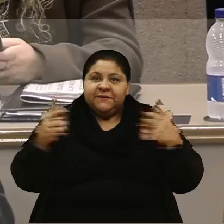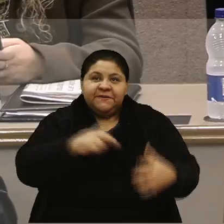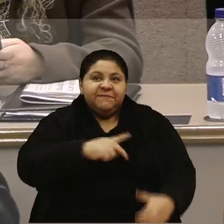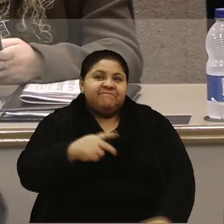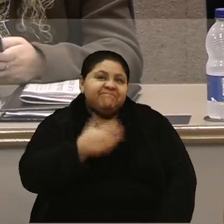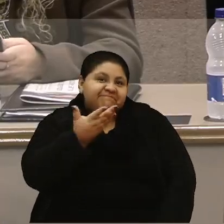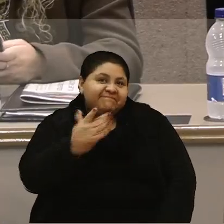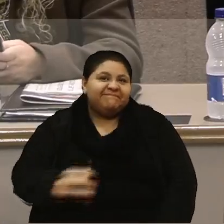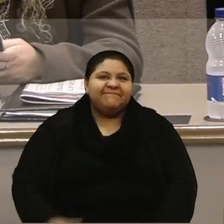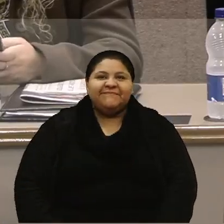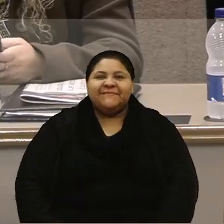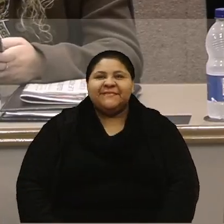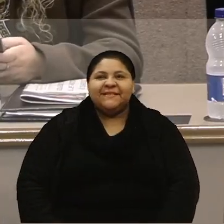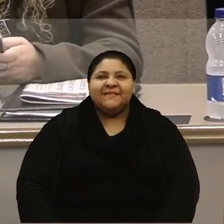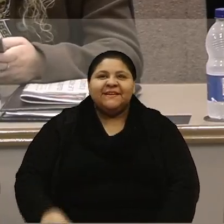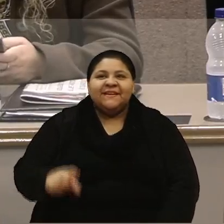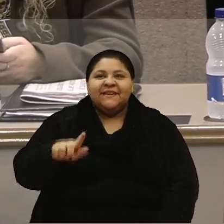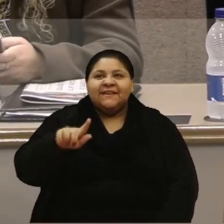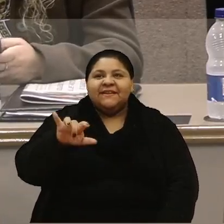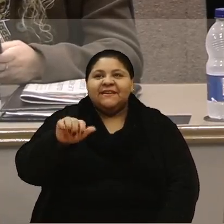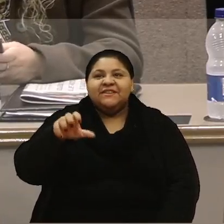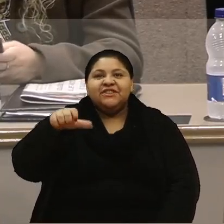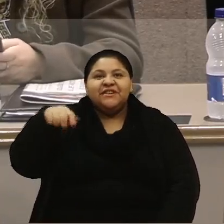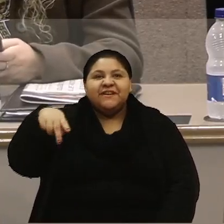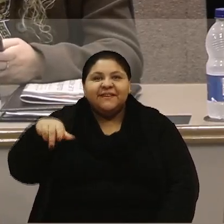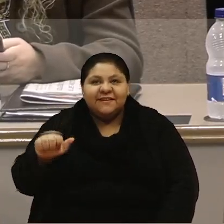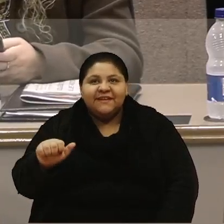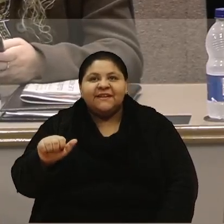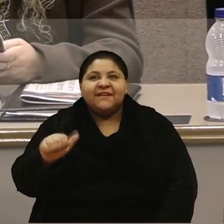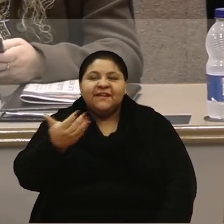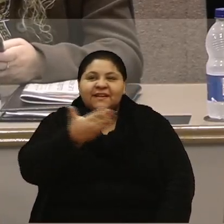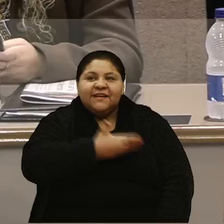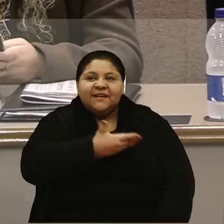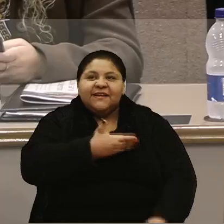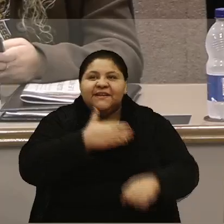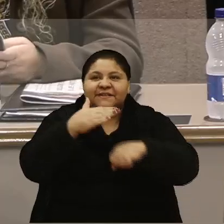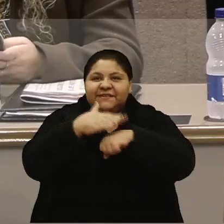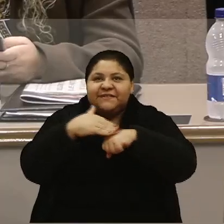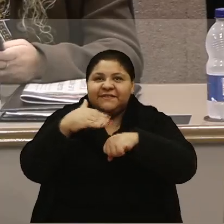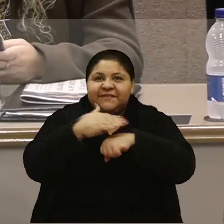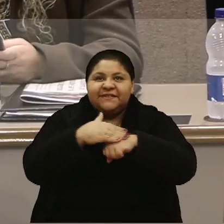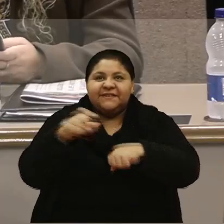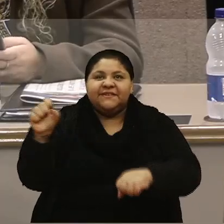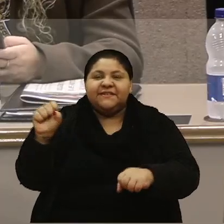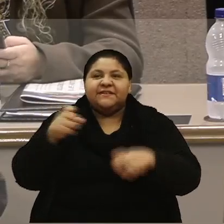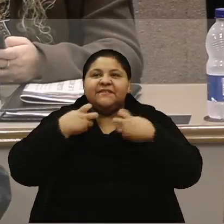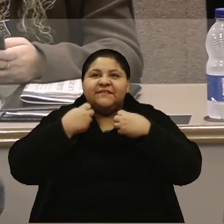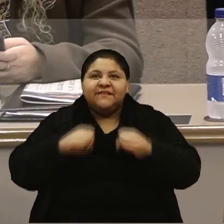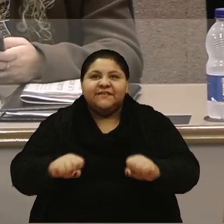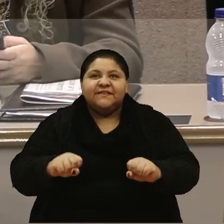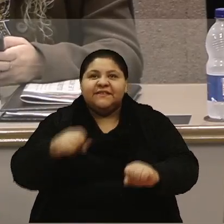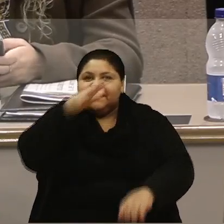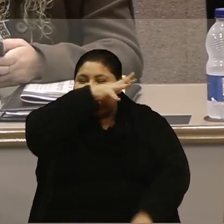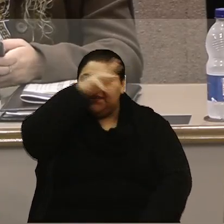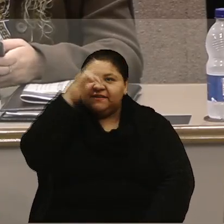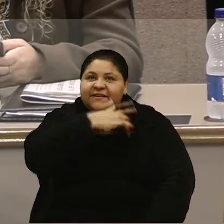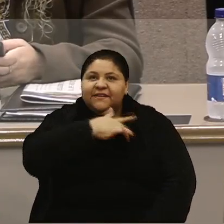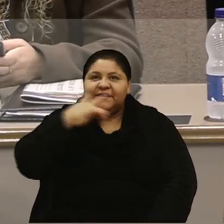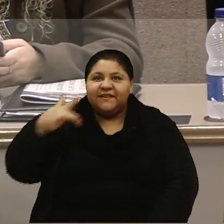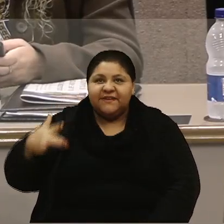presidente, à senhora Giane Cardoso, nossa amiga querida da Secretaria Municipal da Saúde. Que